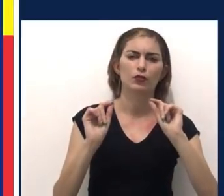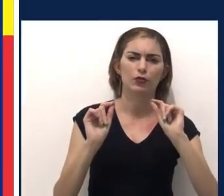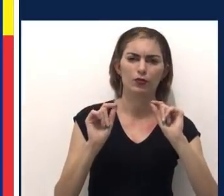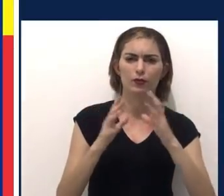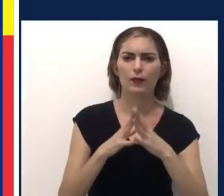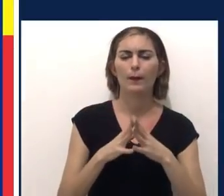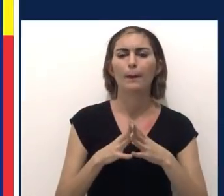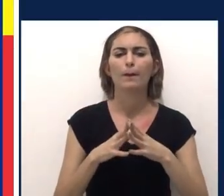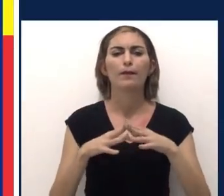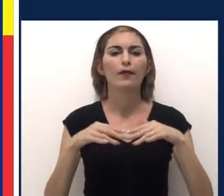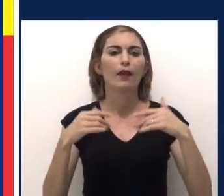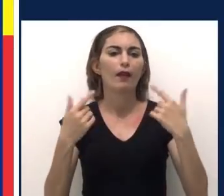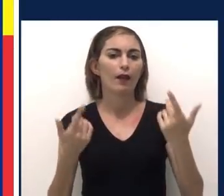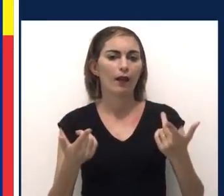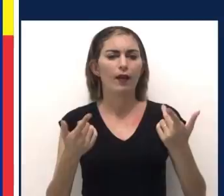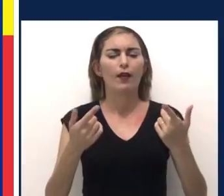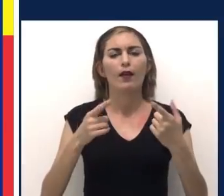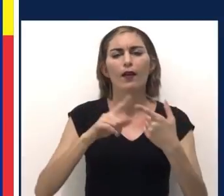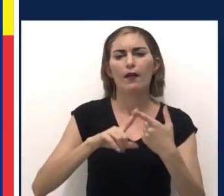de